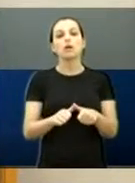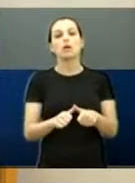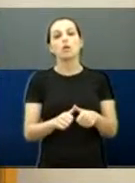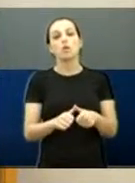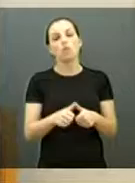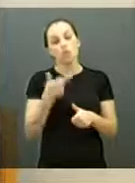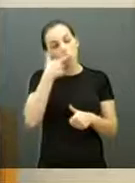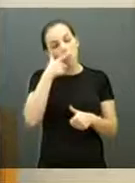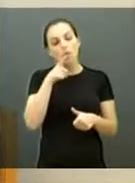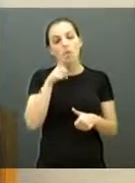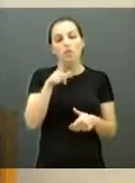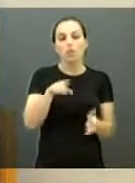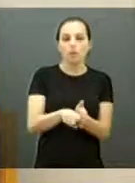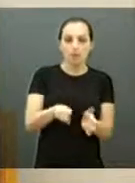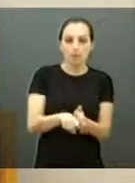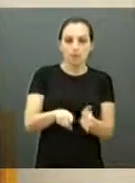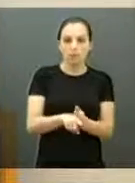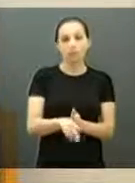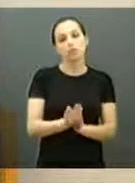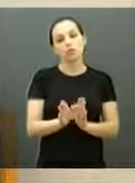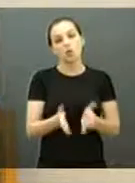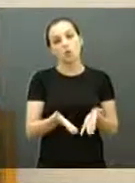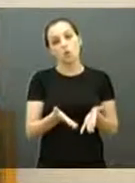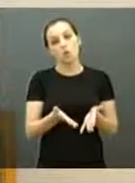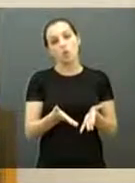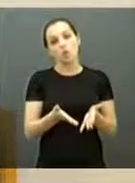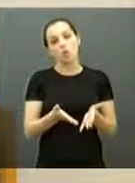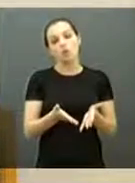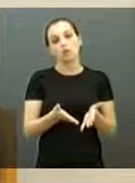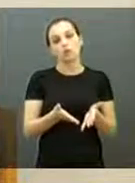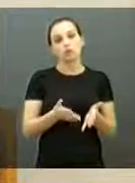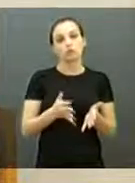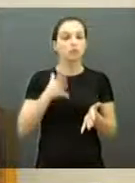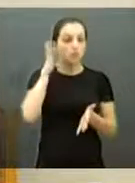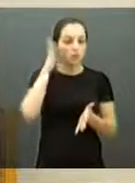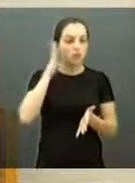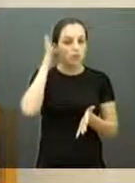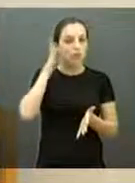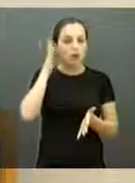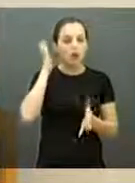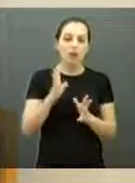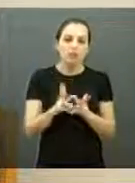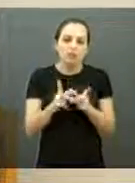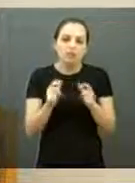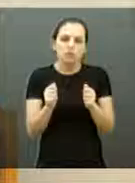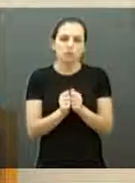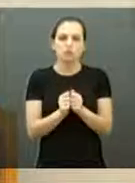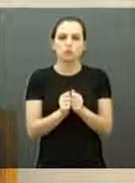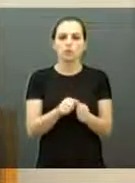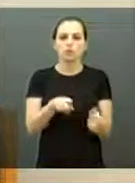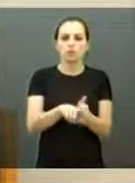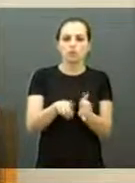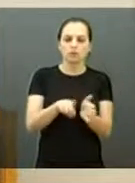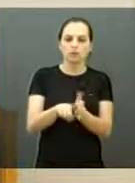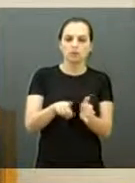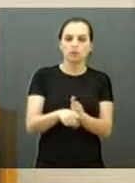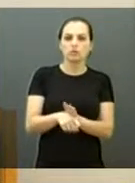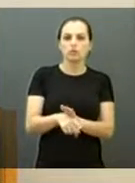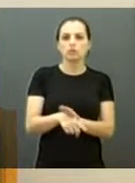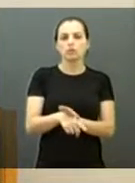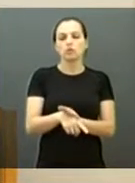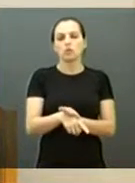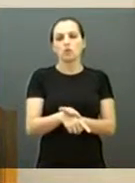vai tentar contribuir. Hoje eu trago a minha contribuição. Tudo que eu vou falar aqui hoje foi levantado no departamento pessoal